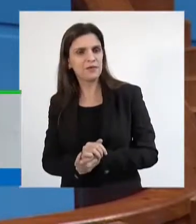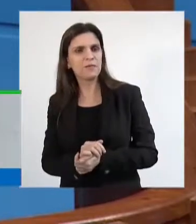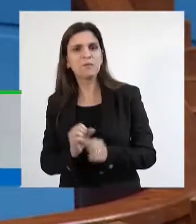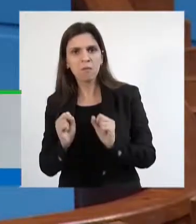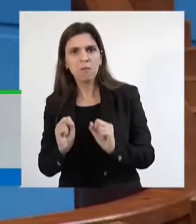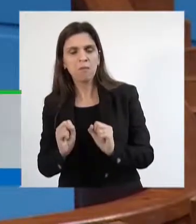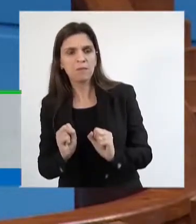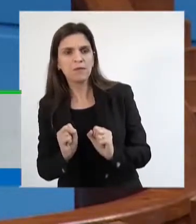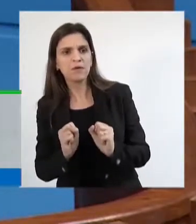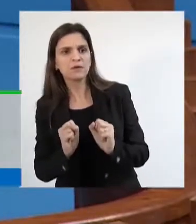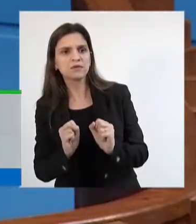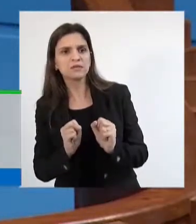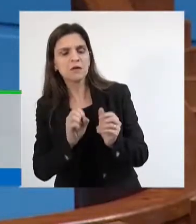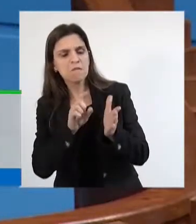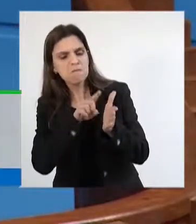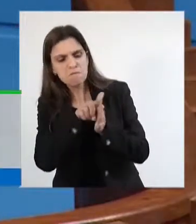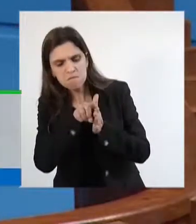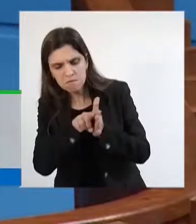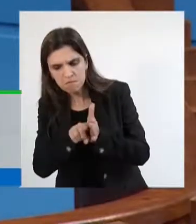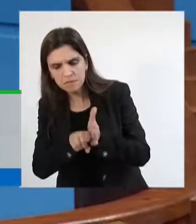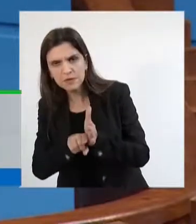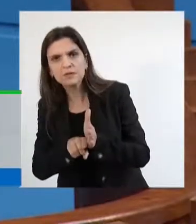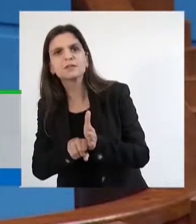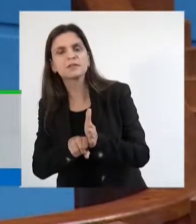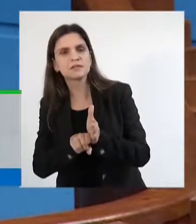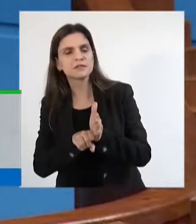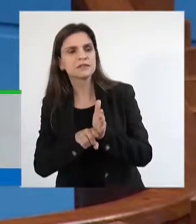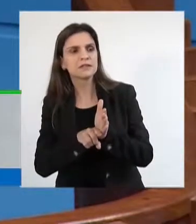revisar esse reajuste de